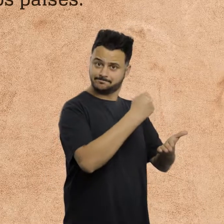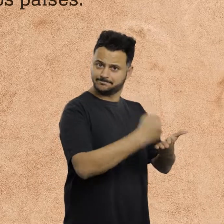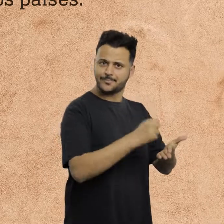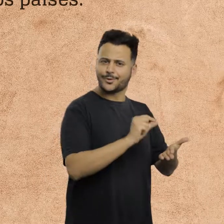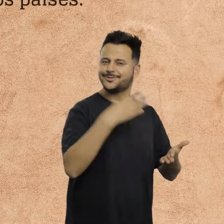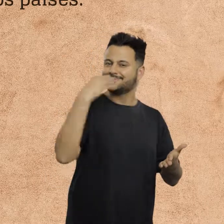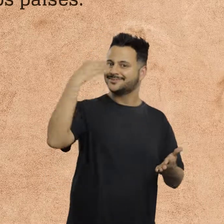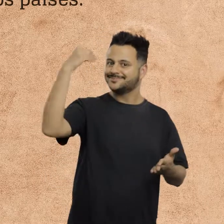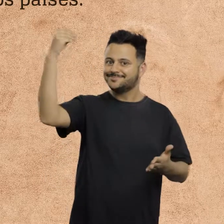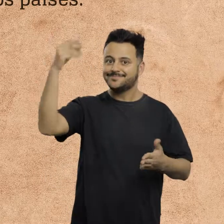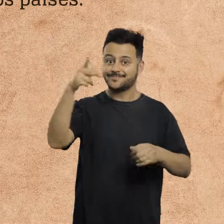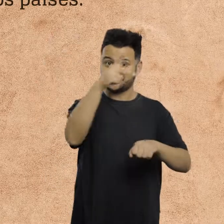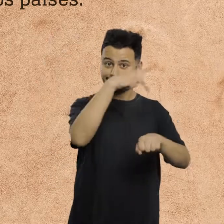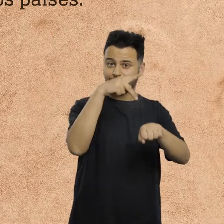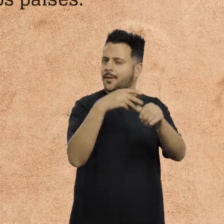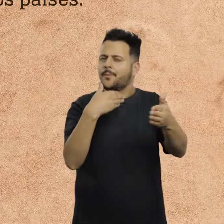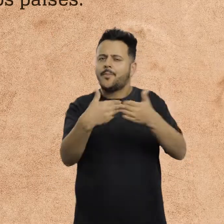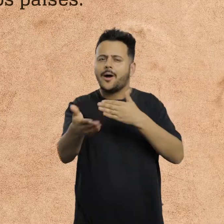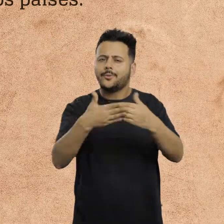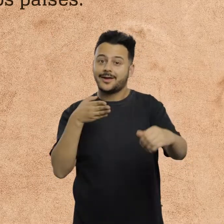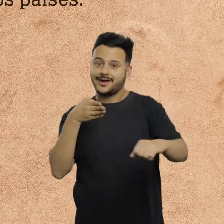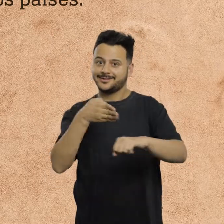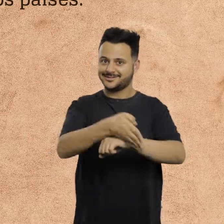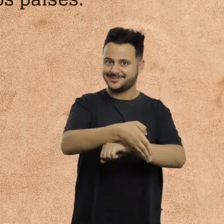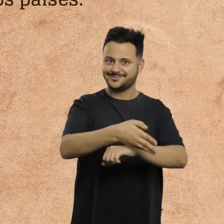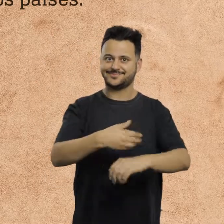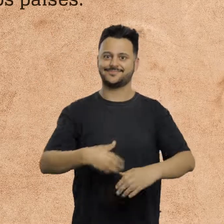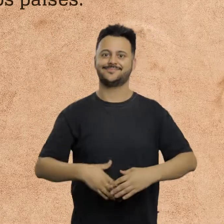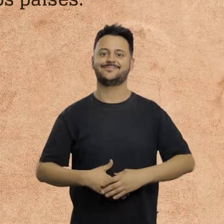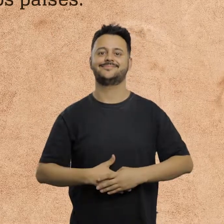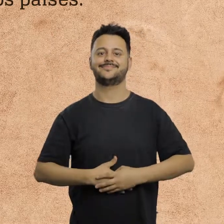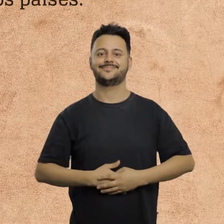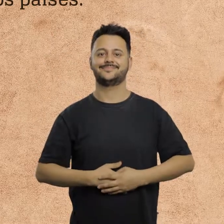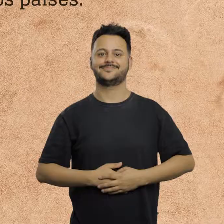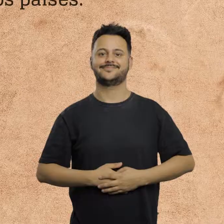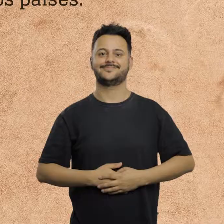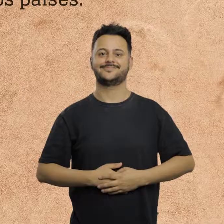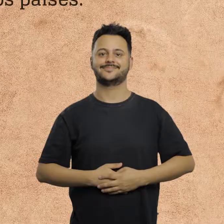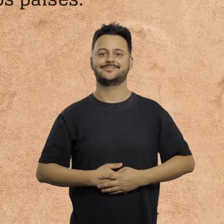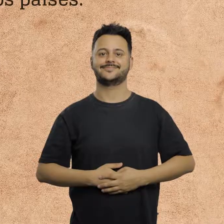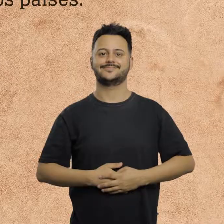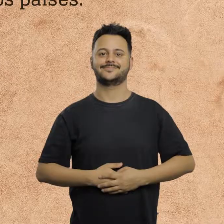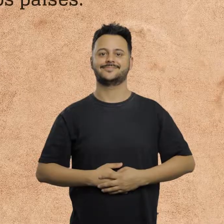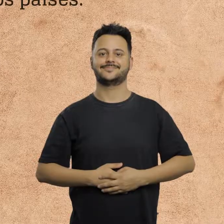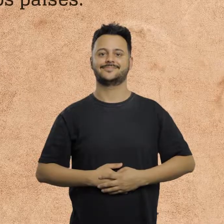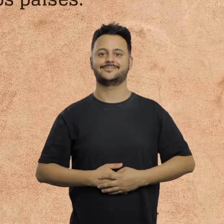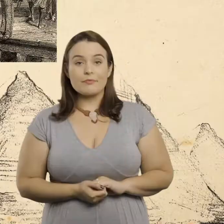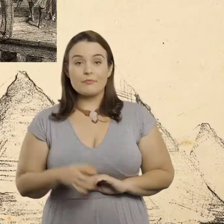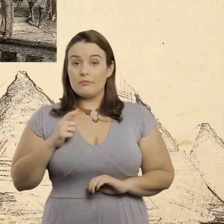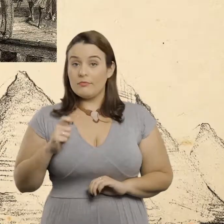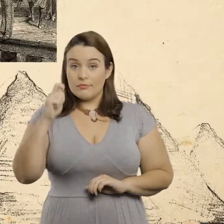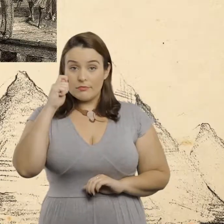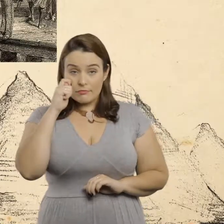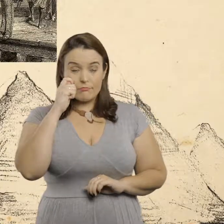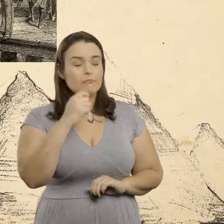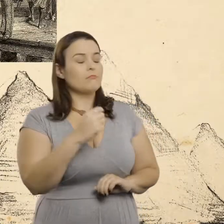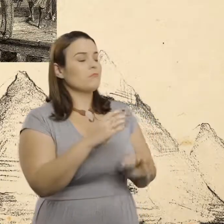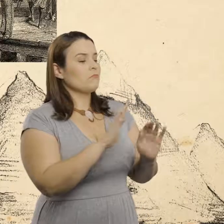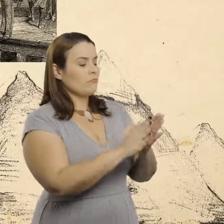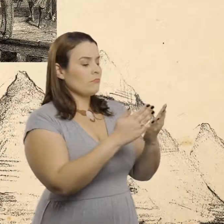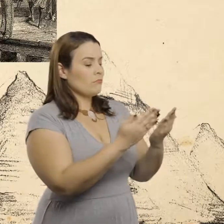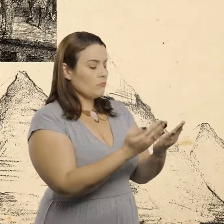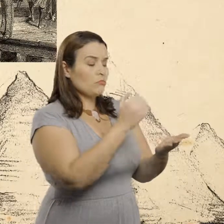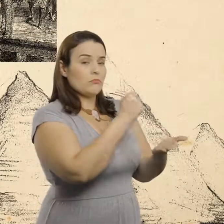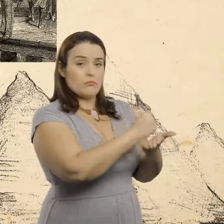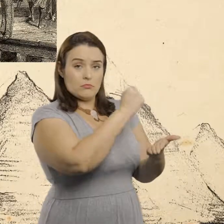Passaporte. Documento de identidade usado para viajar e entrar em outros países. Fix pediu para ver